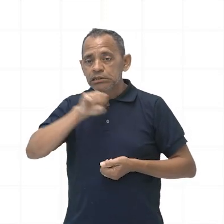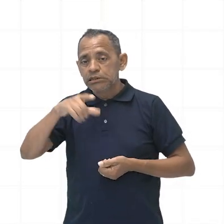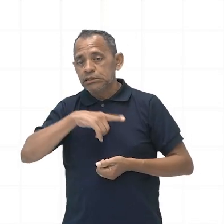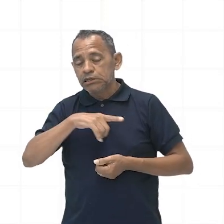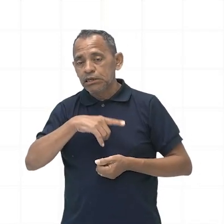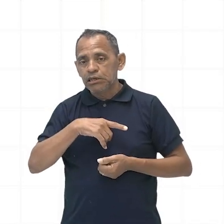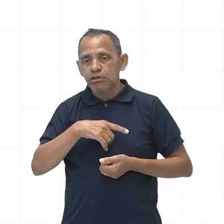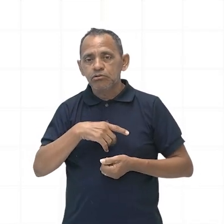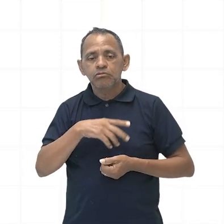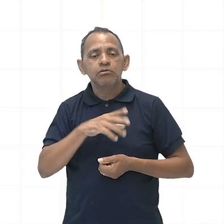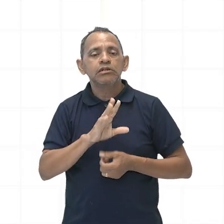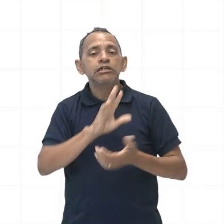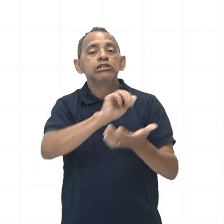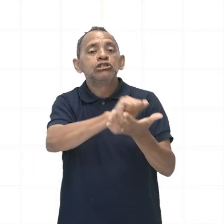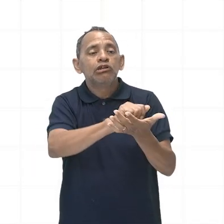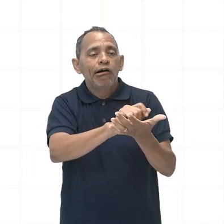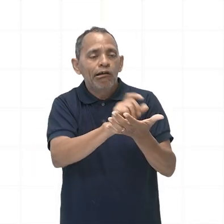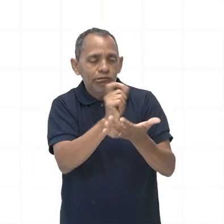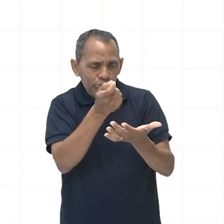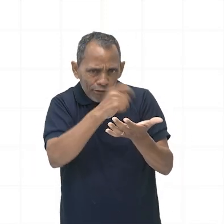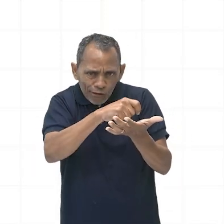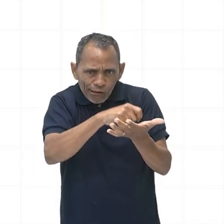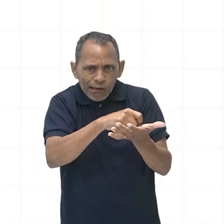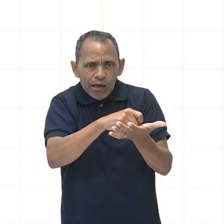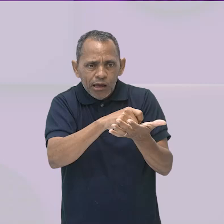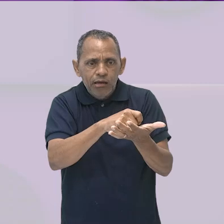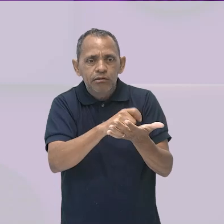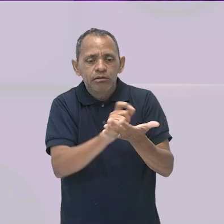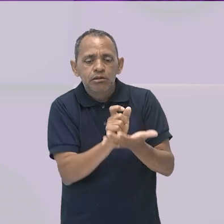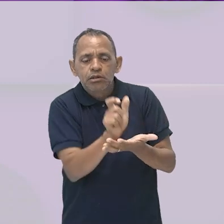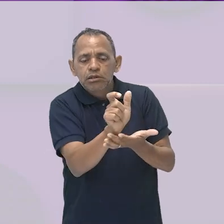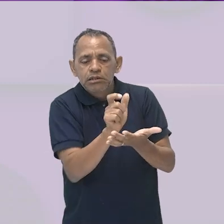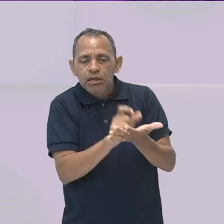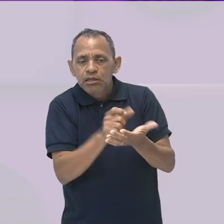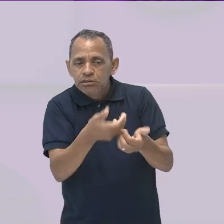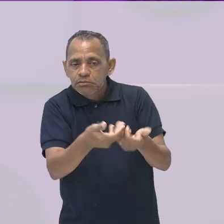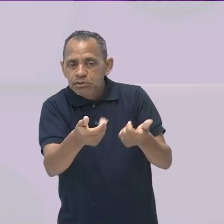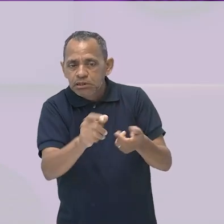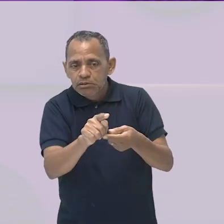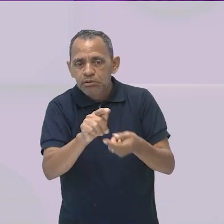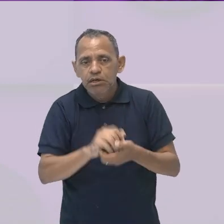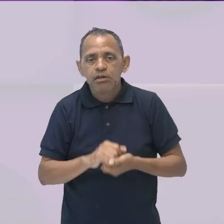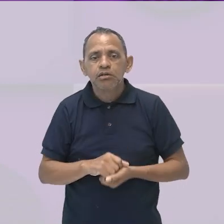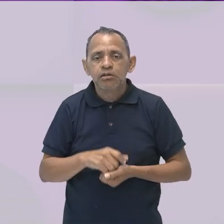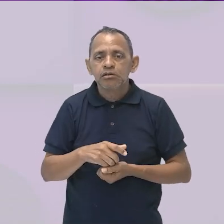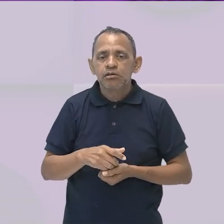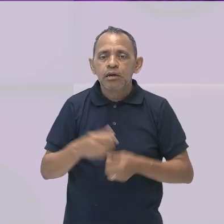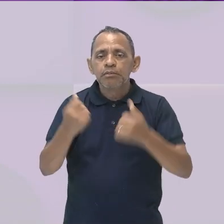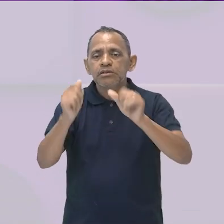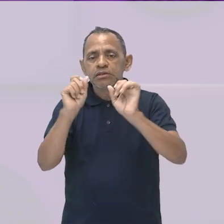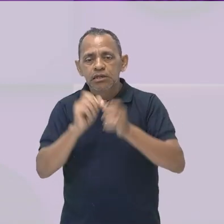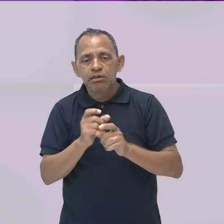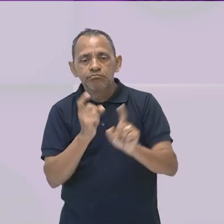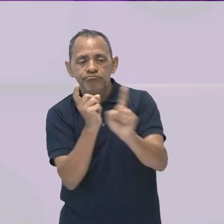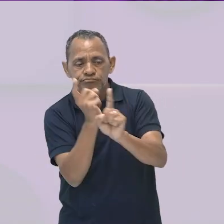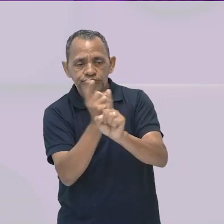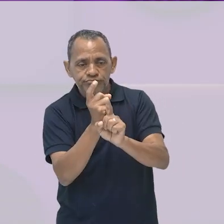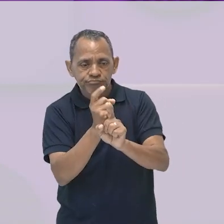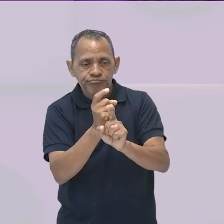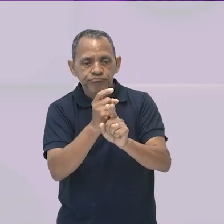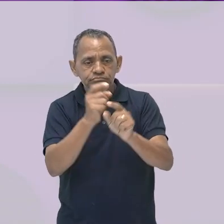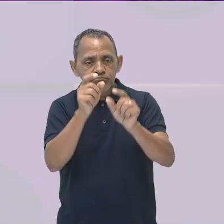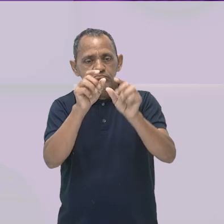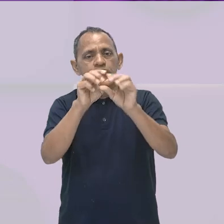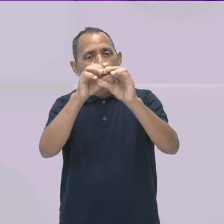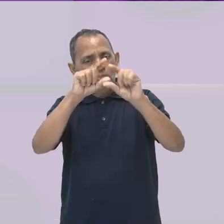elas anotadas no cantinho, eu preciso só identificando os elementos e resolvendo, passo a